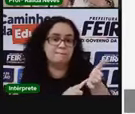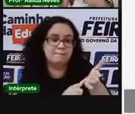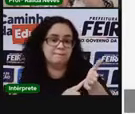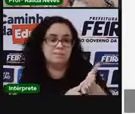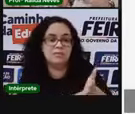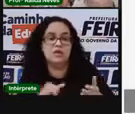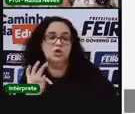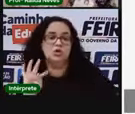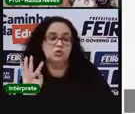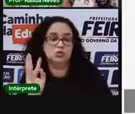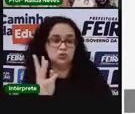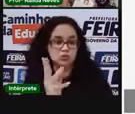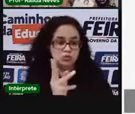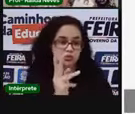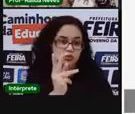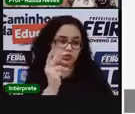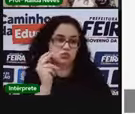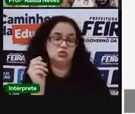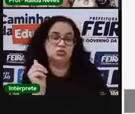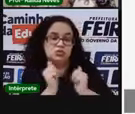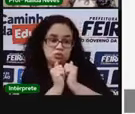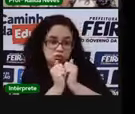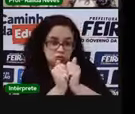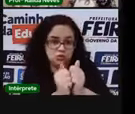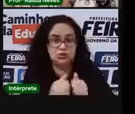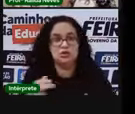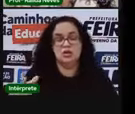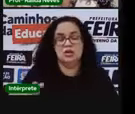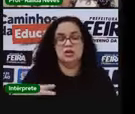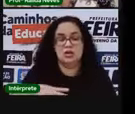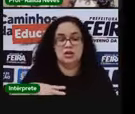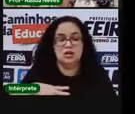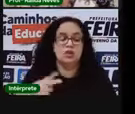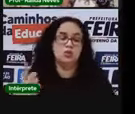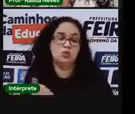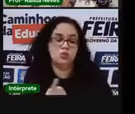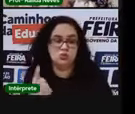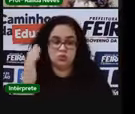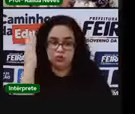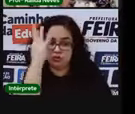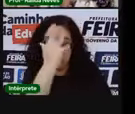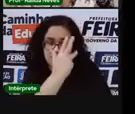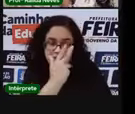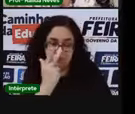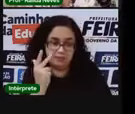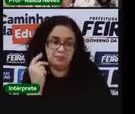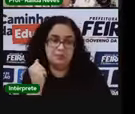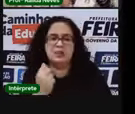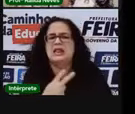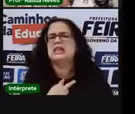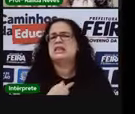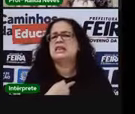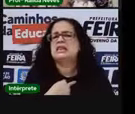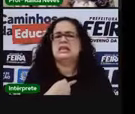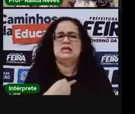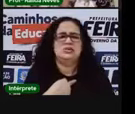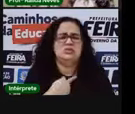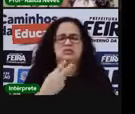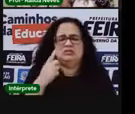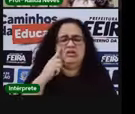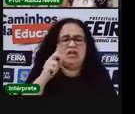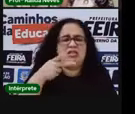tudo é particular, é único e é belo. Então, a gente não pode depreciar os